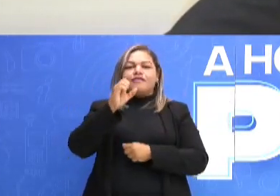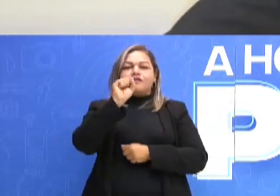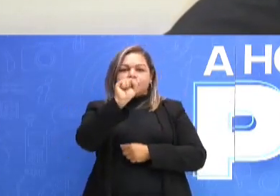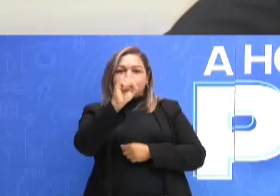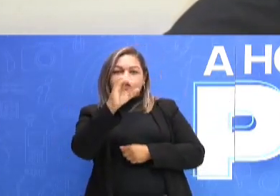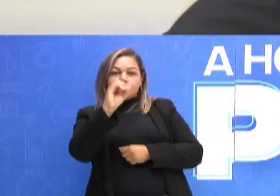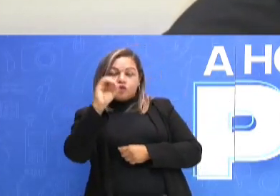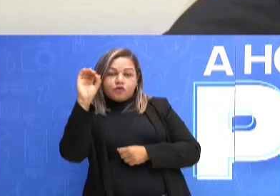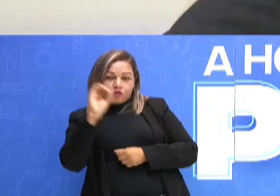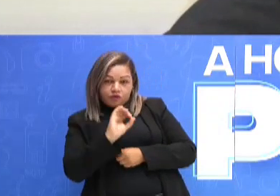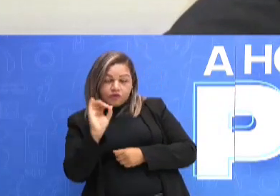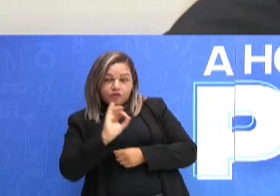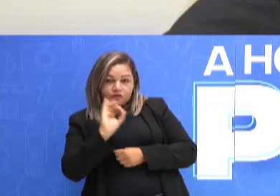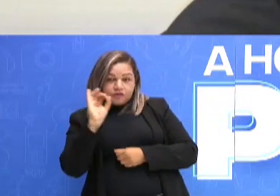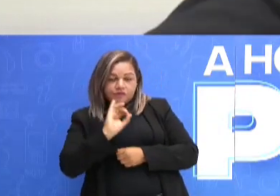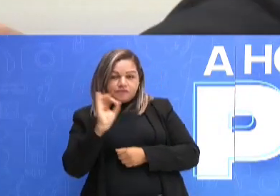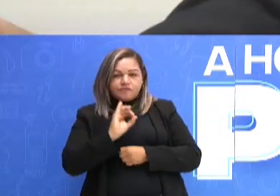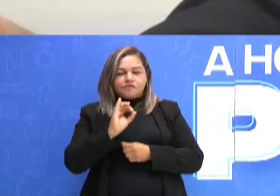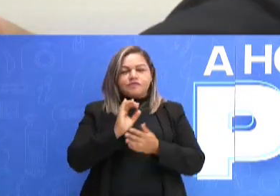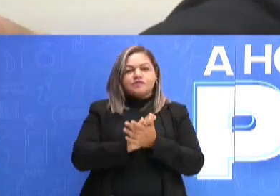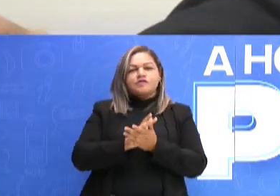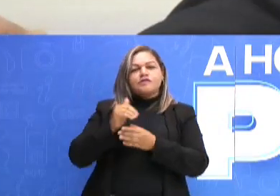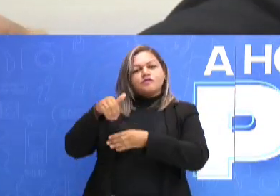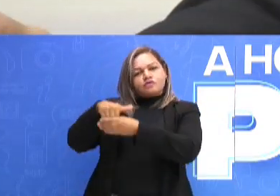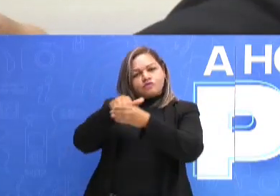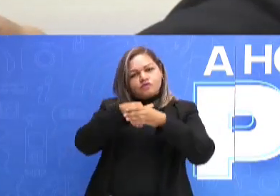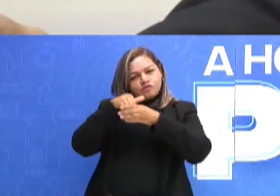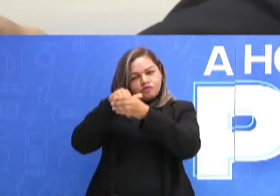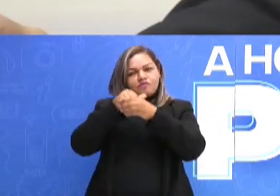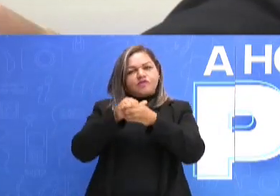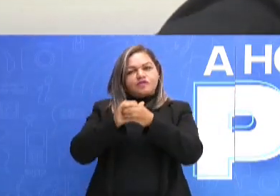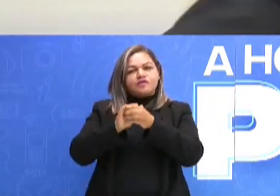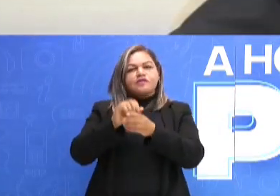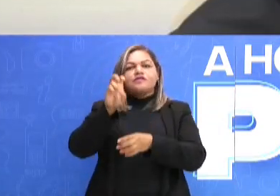dos votos válidos no município, né? Cerca de